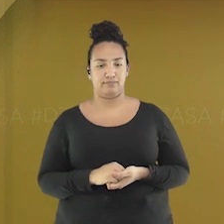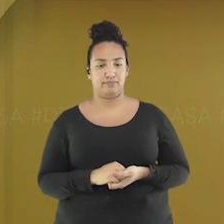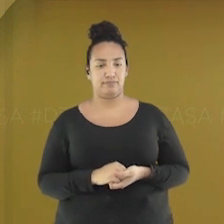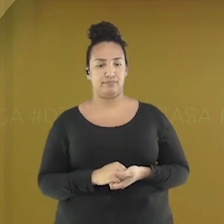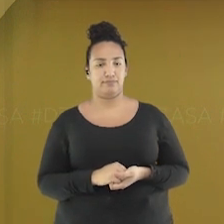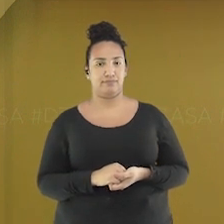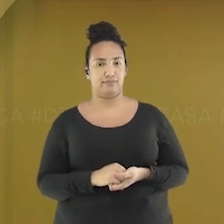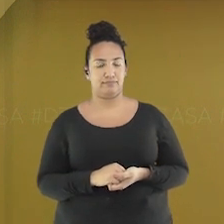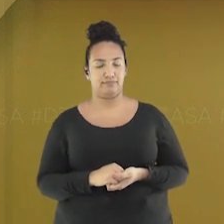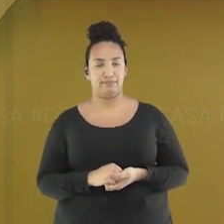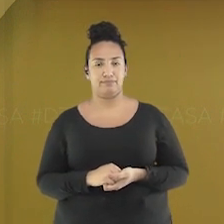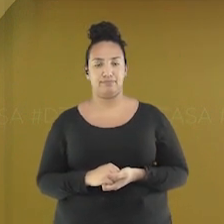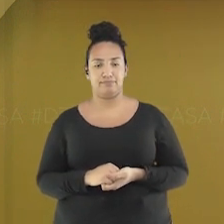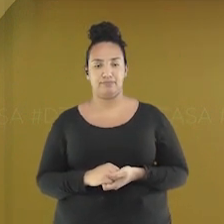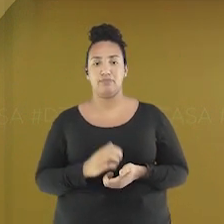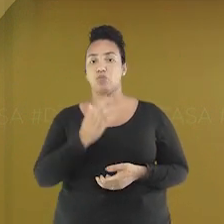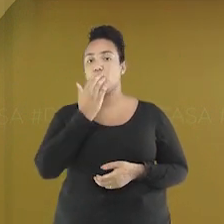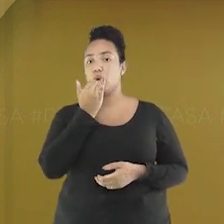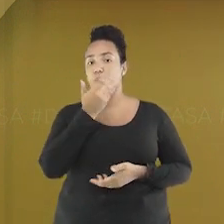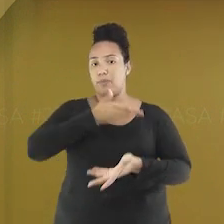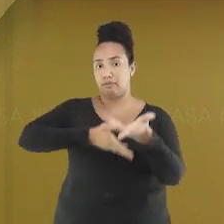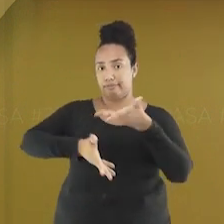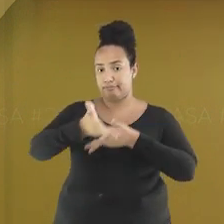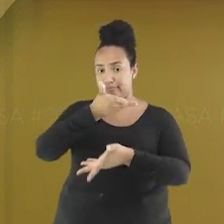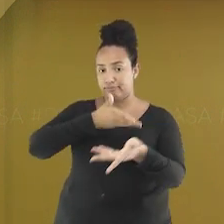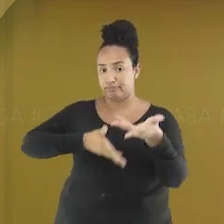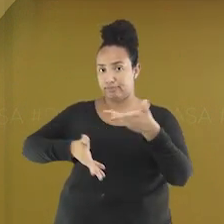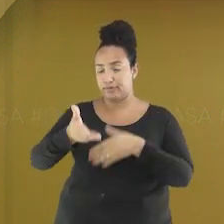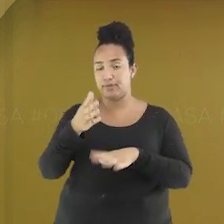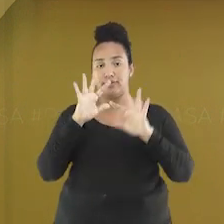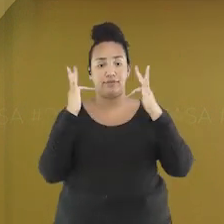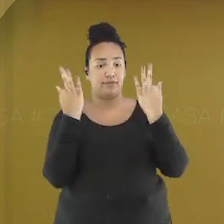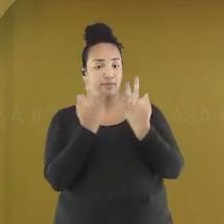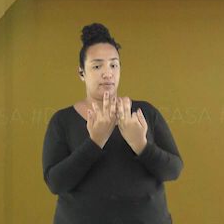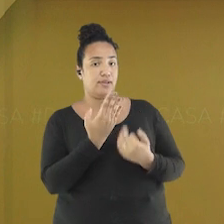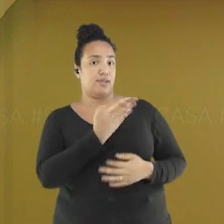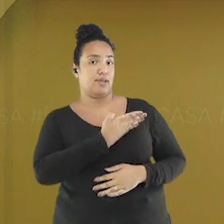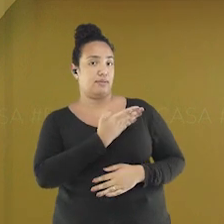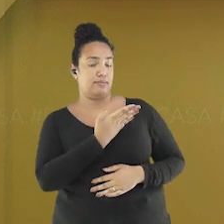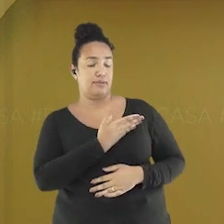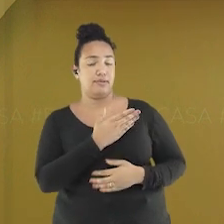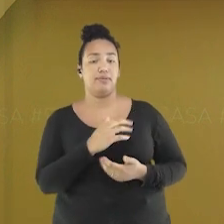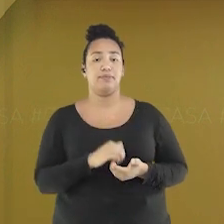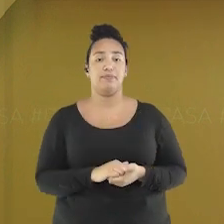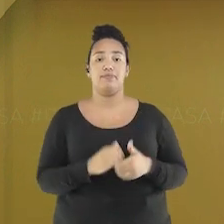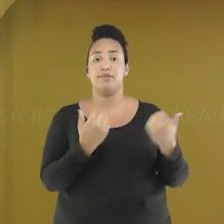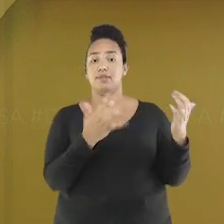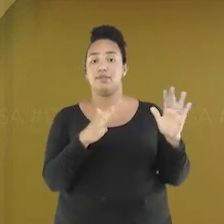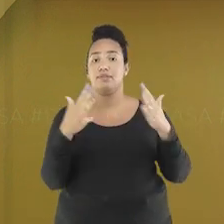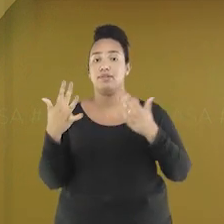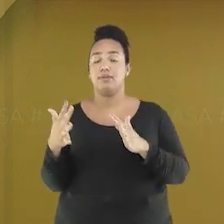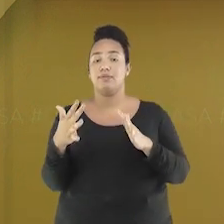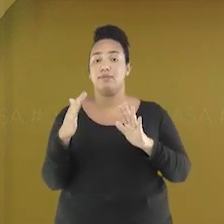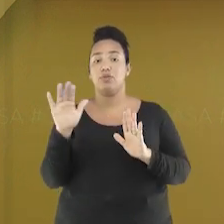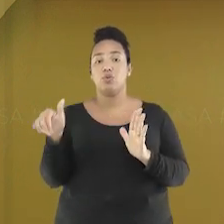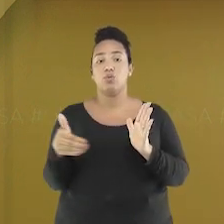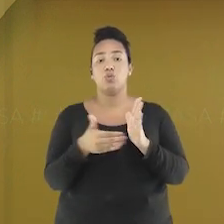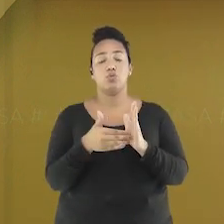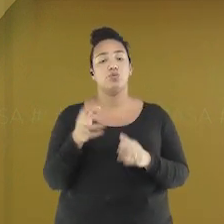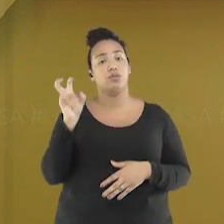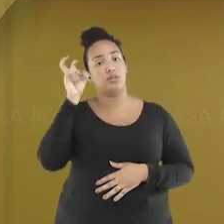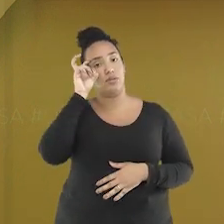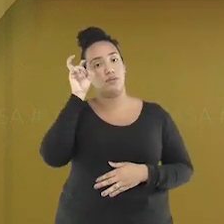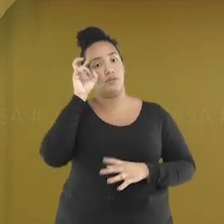and friends. Eles compartilham bastante comida, né, com a família e amigos. E é celebrado na